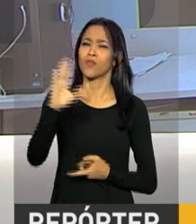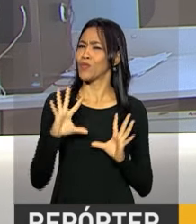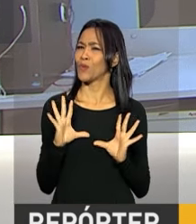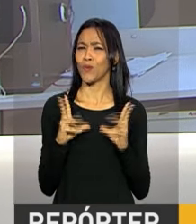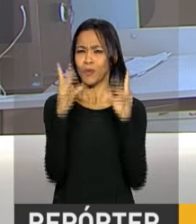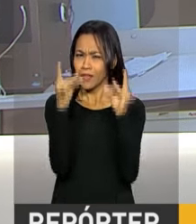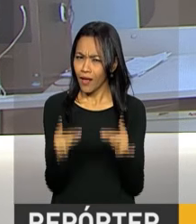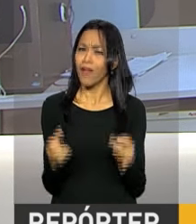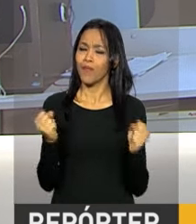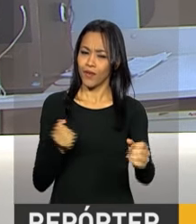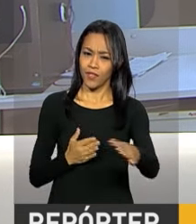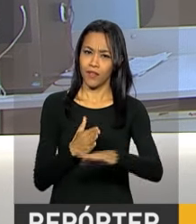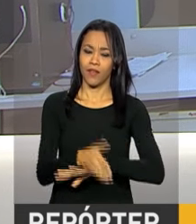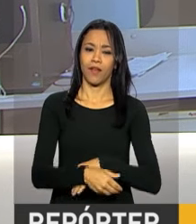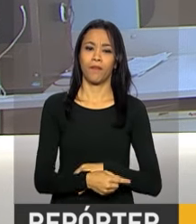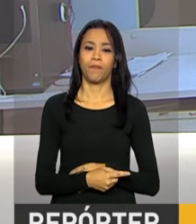detalhes estão em